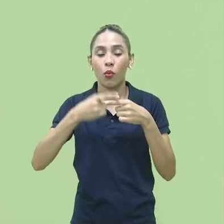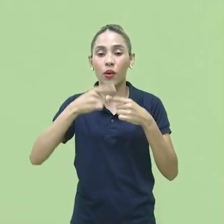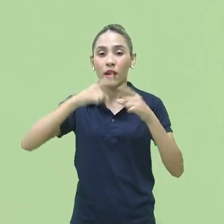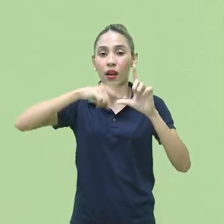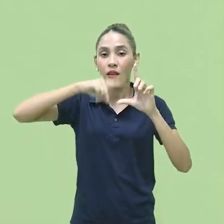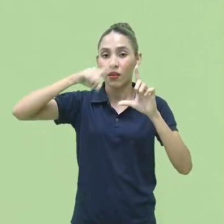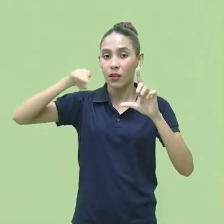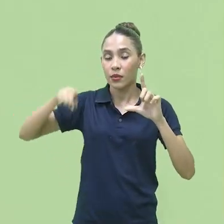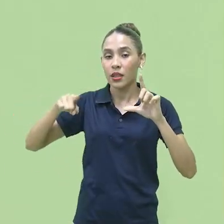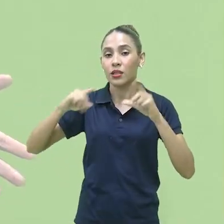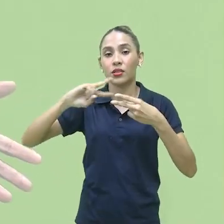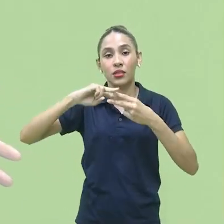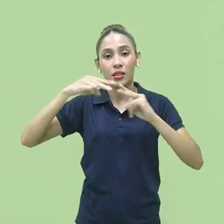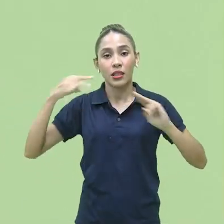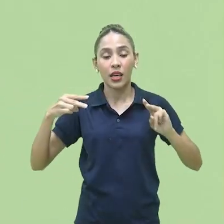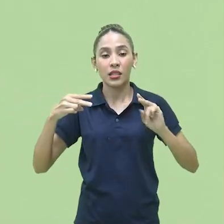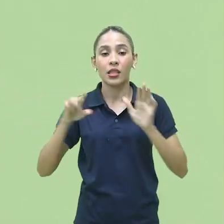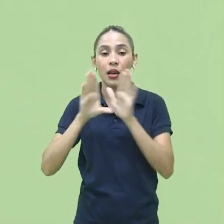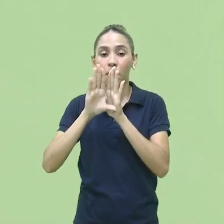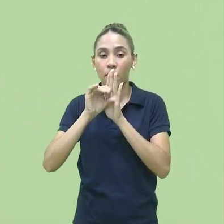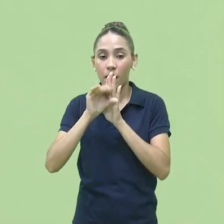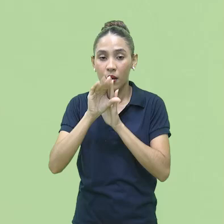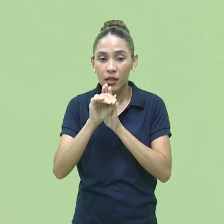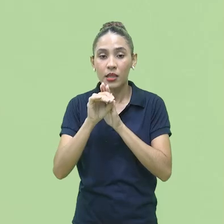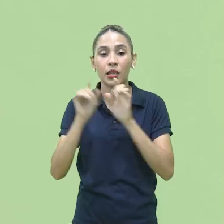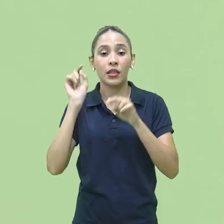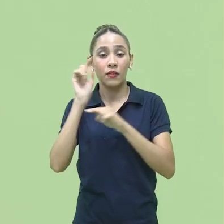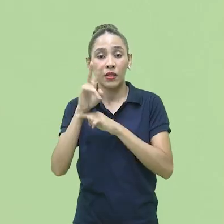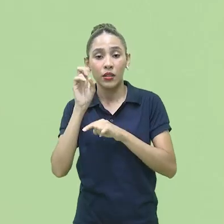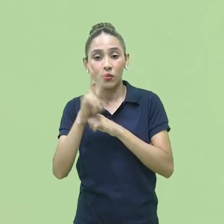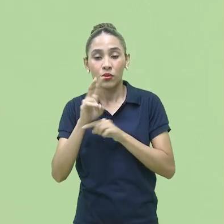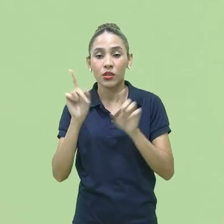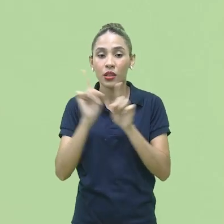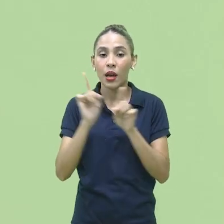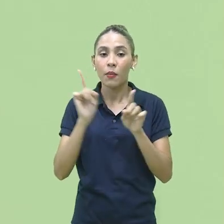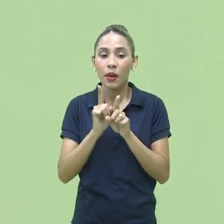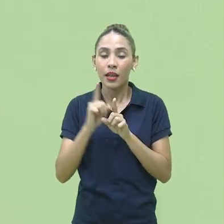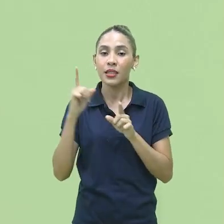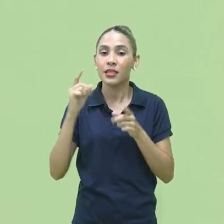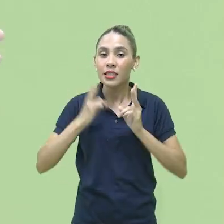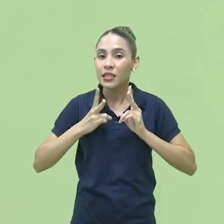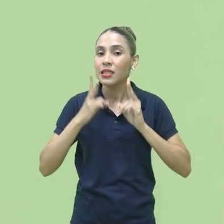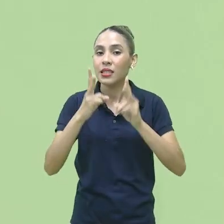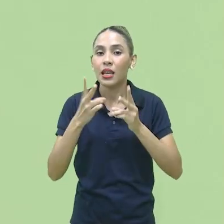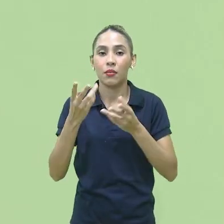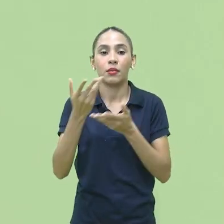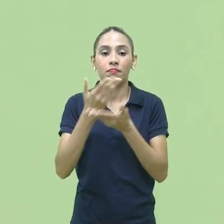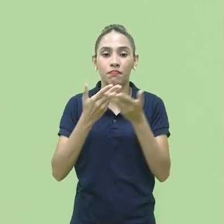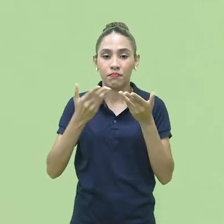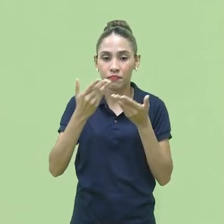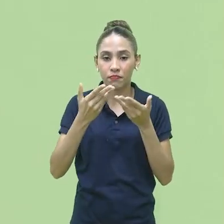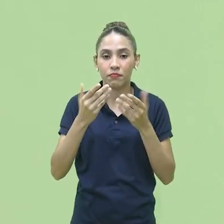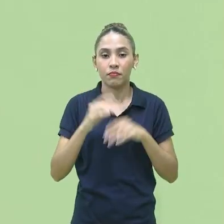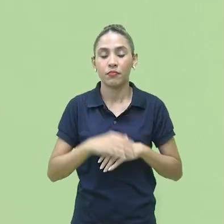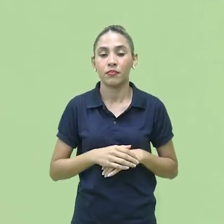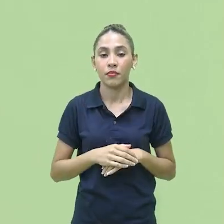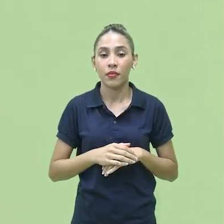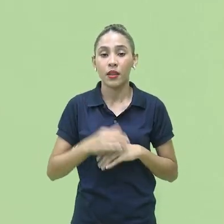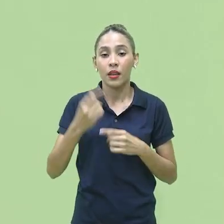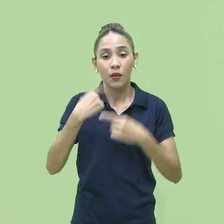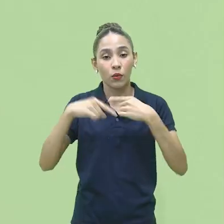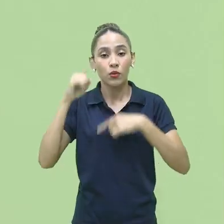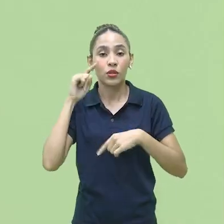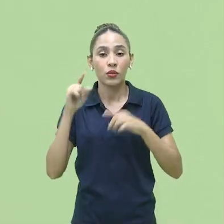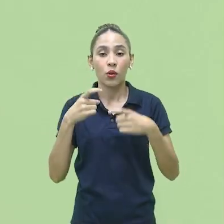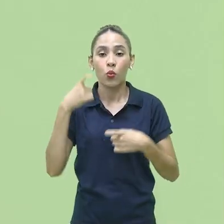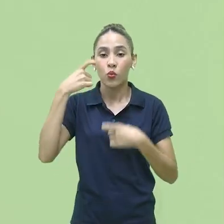variabilidade genética. Parasitas e hospedeiros, por exemplo, né, estão em uma corrida armamentista